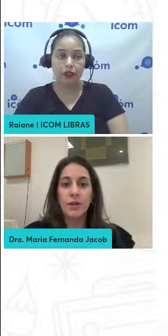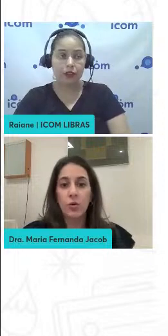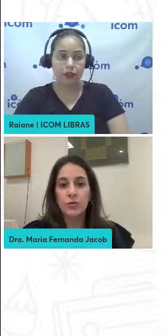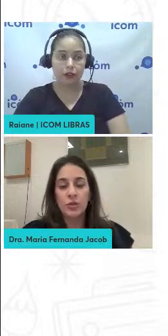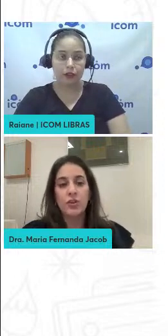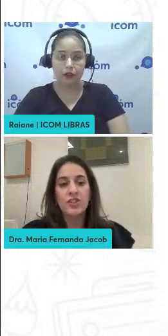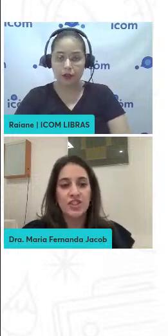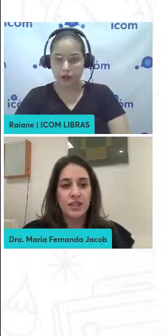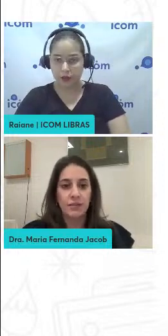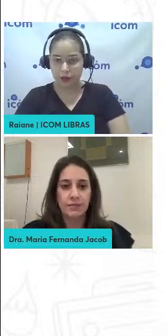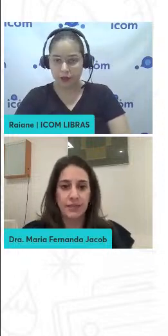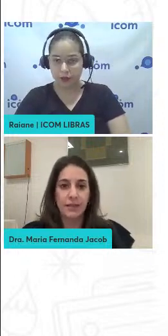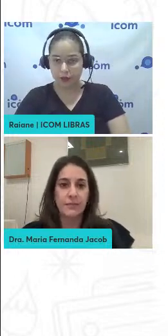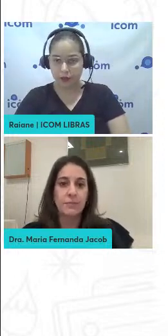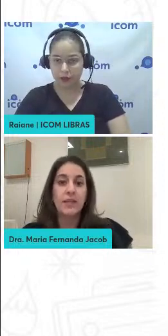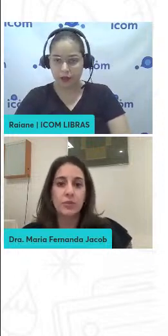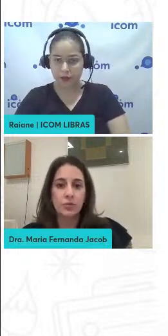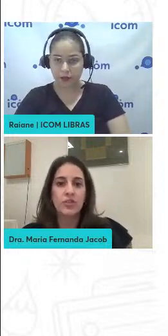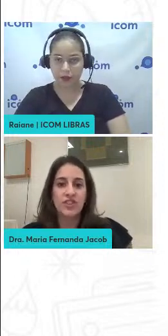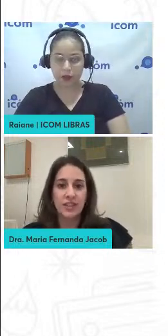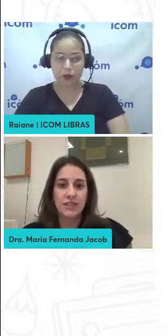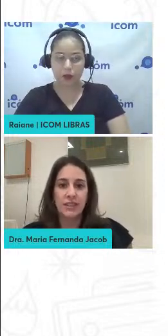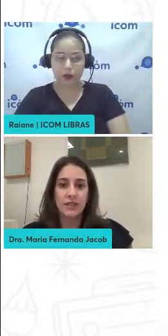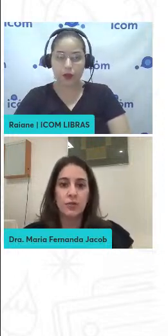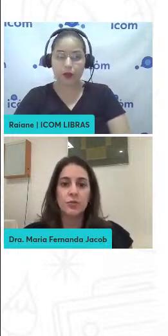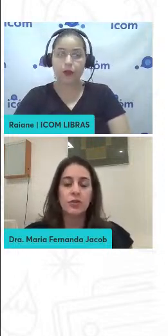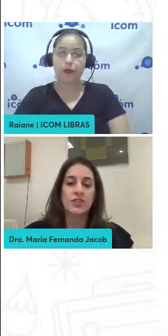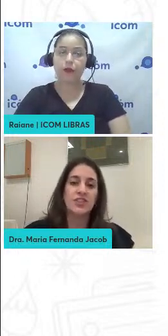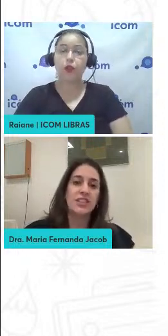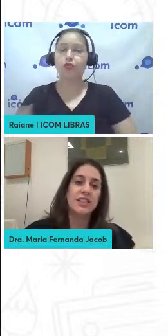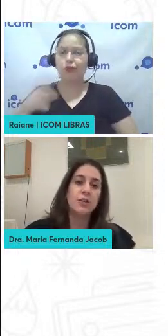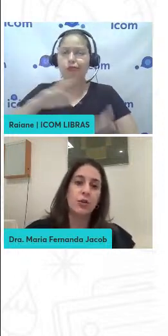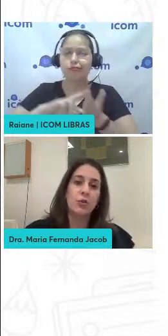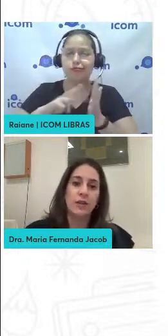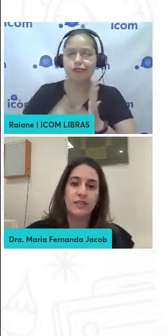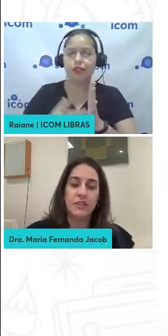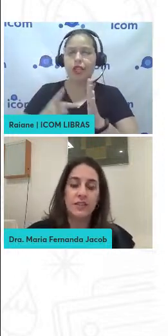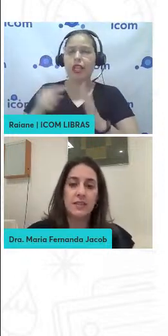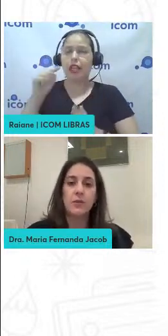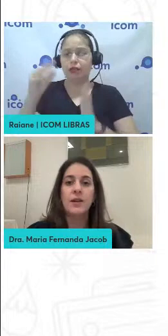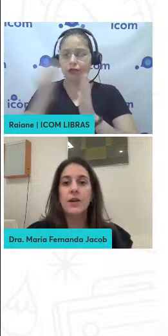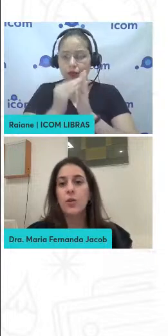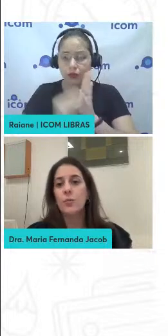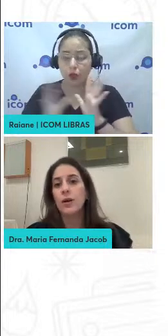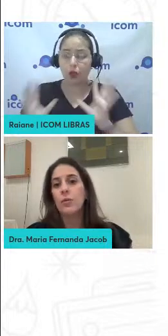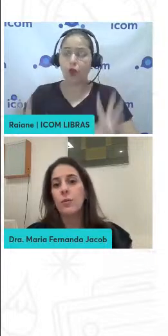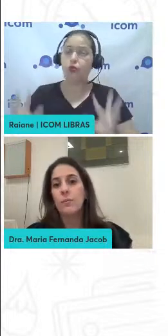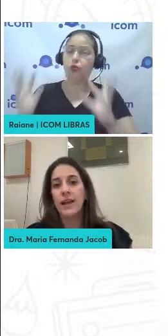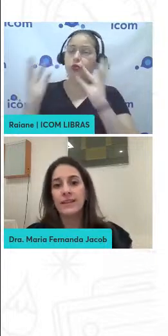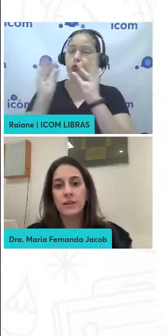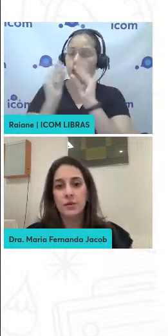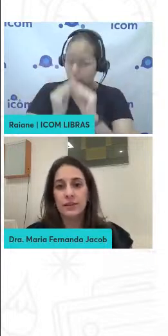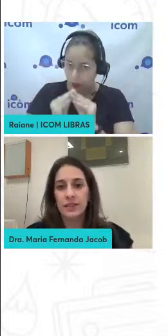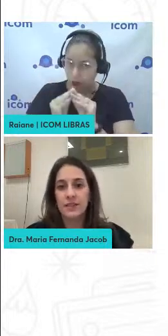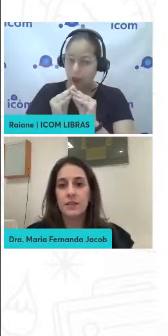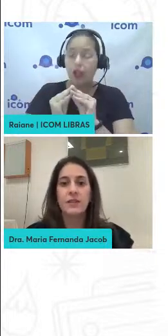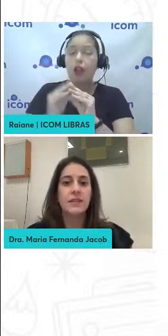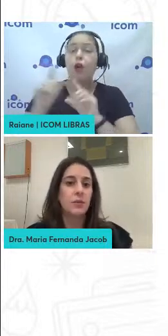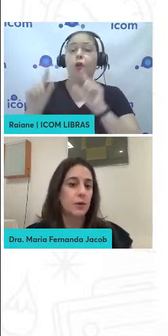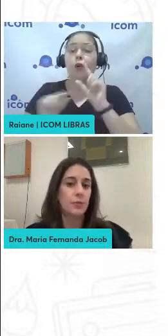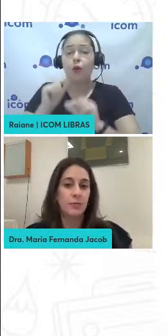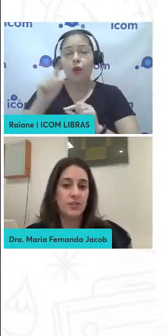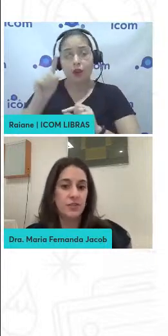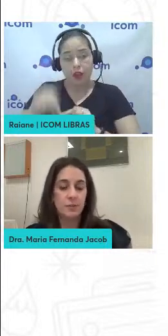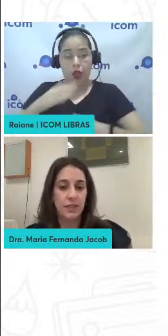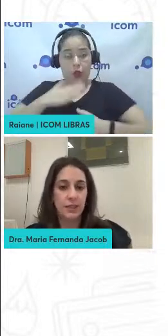o nome contrologia da metodologia dele. Contrologia, ele colocou a definição como a completa coordenação